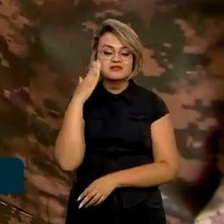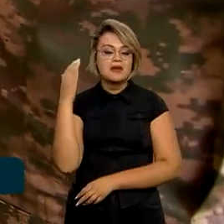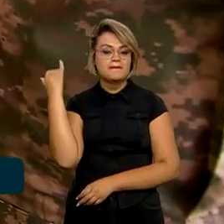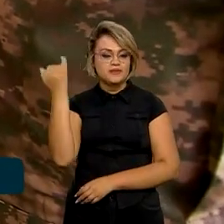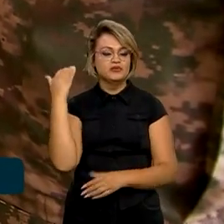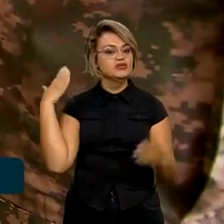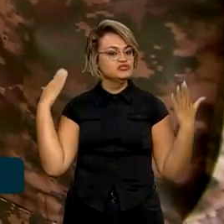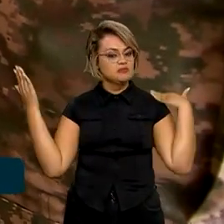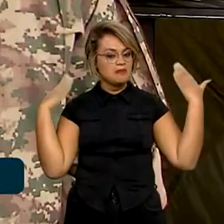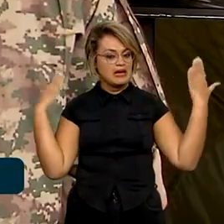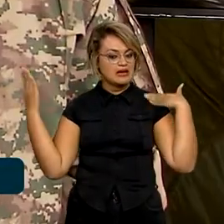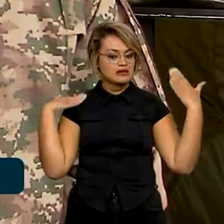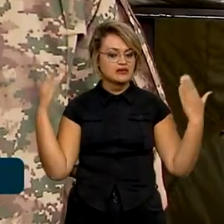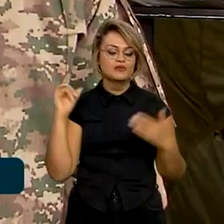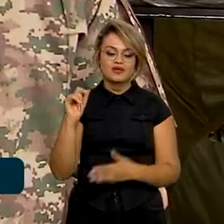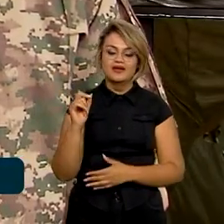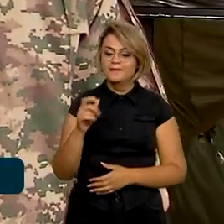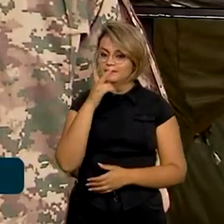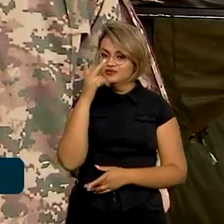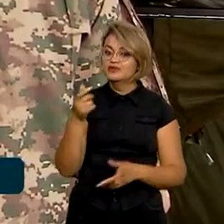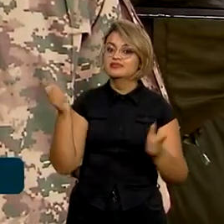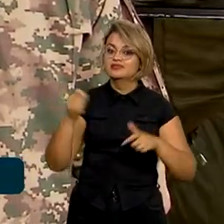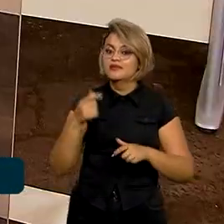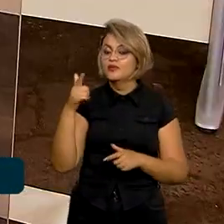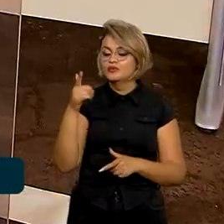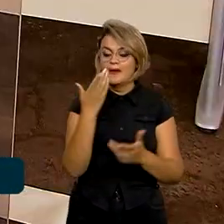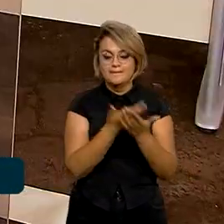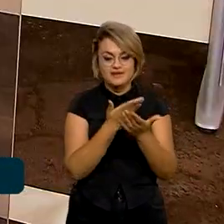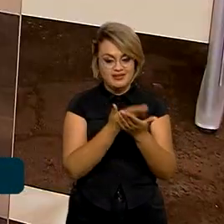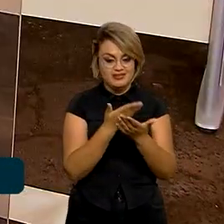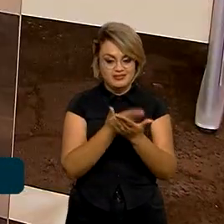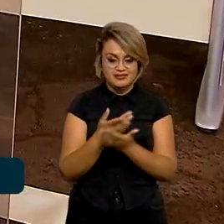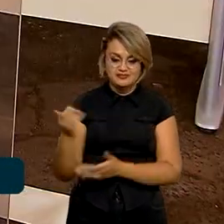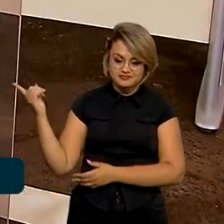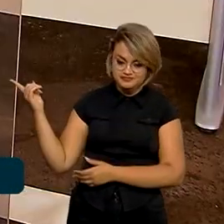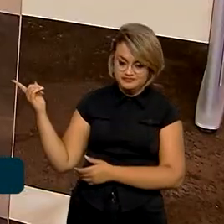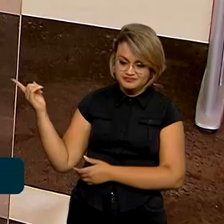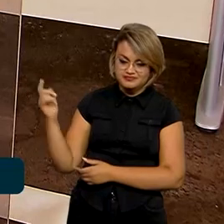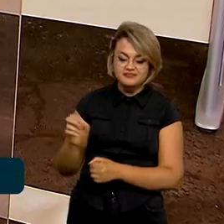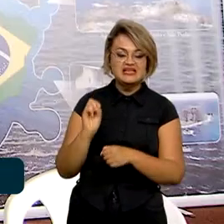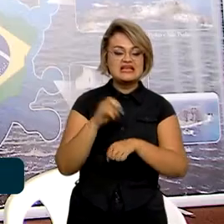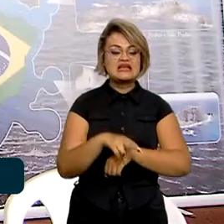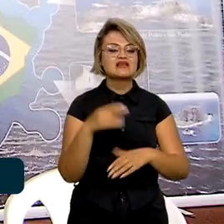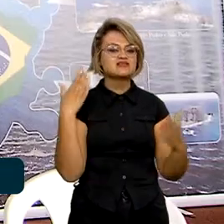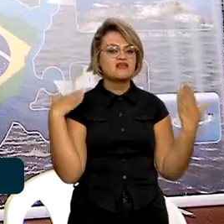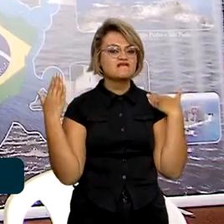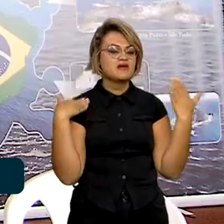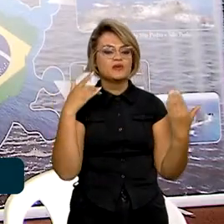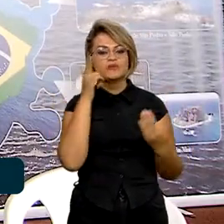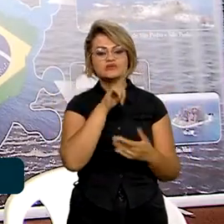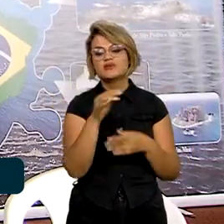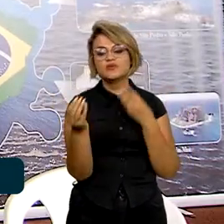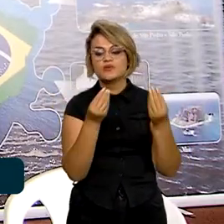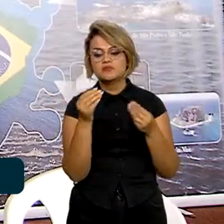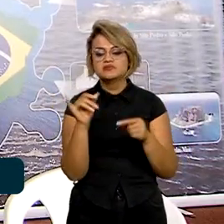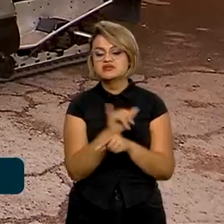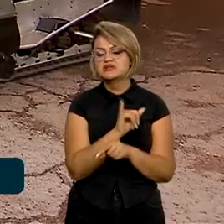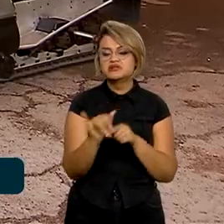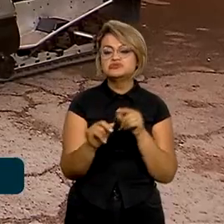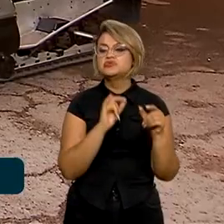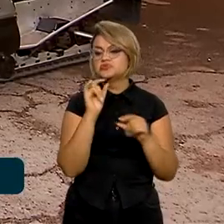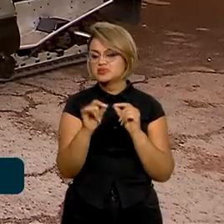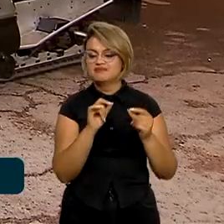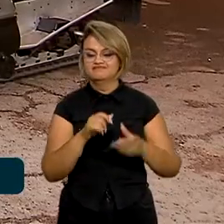da Marinha Brasileira, o visitante terá uma aula sobre as formas de ingresso na Força e aos programas estratégicos